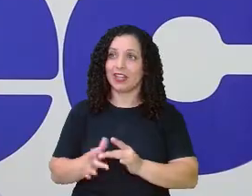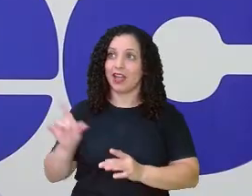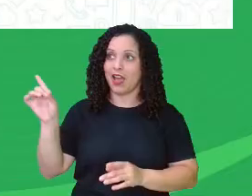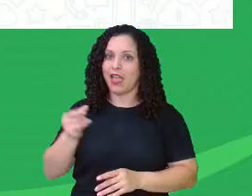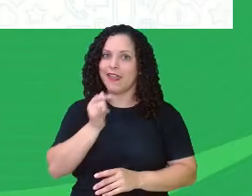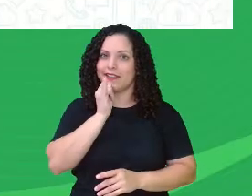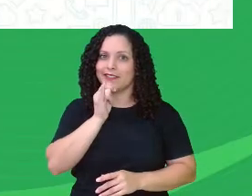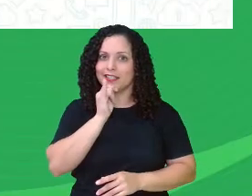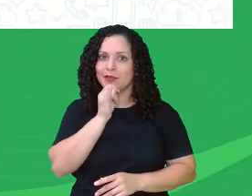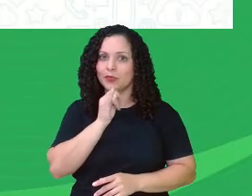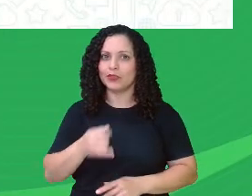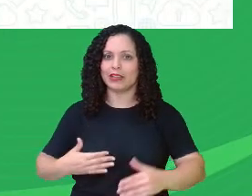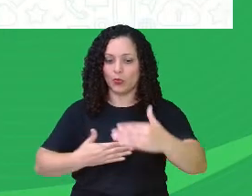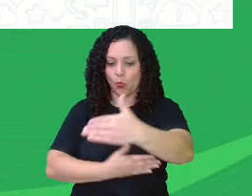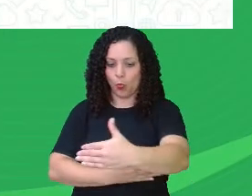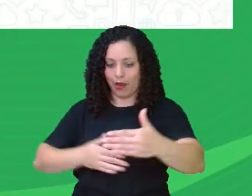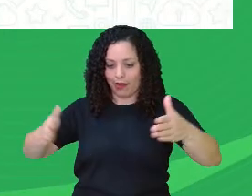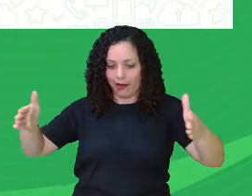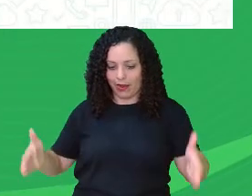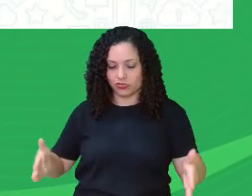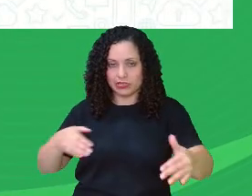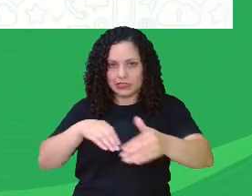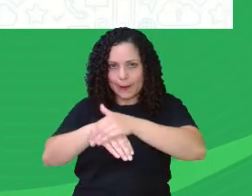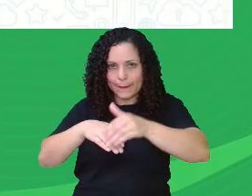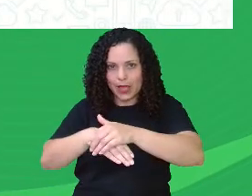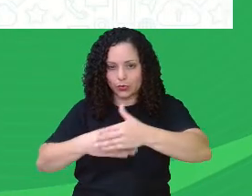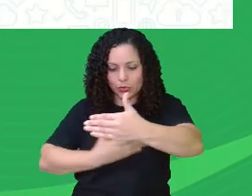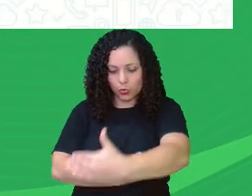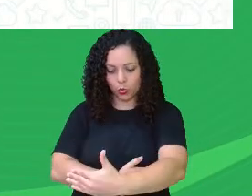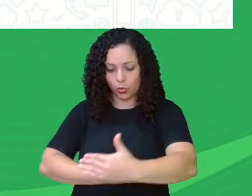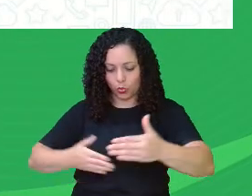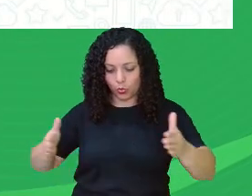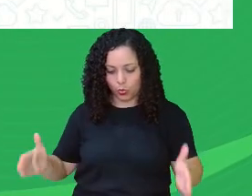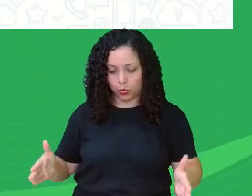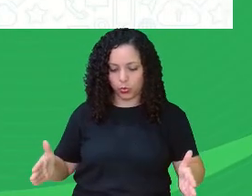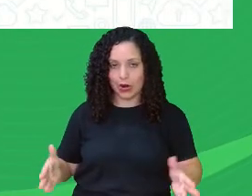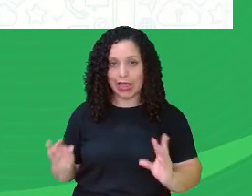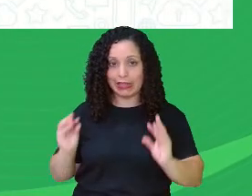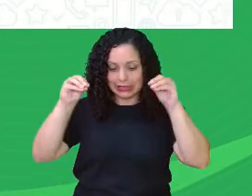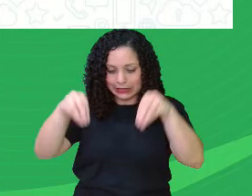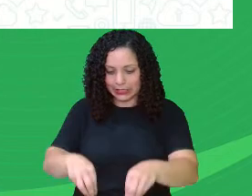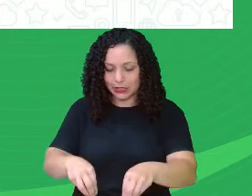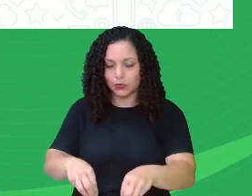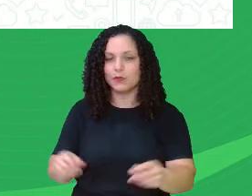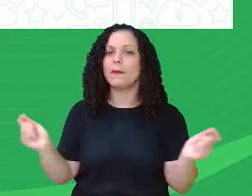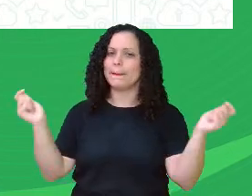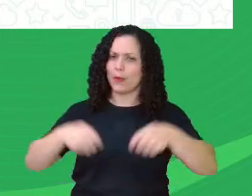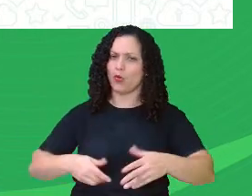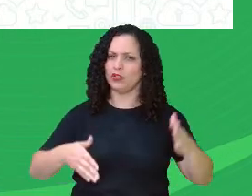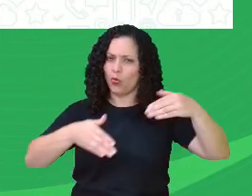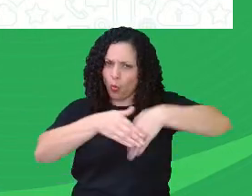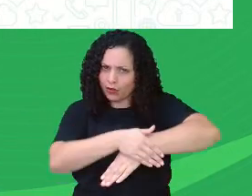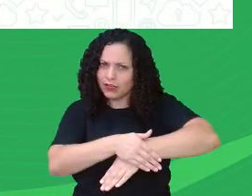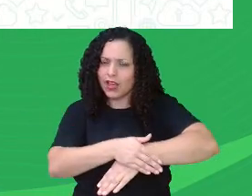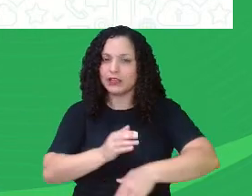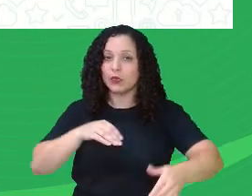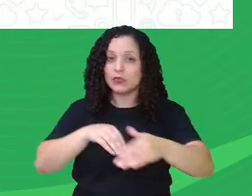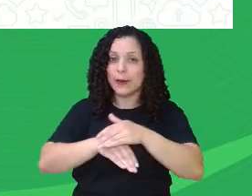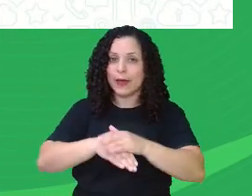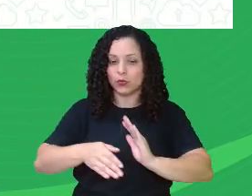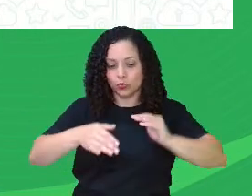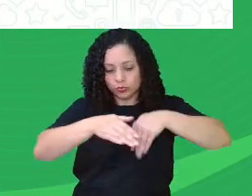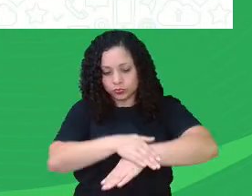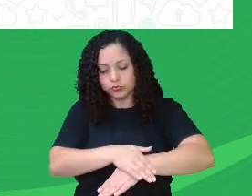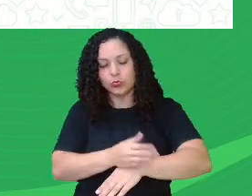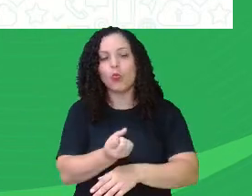na sua casa mesmo. Você tem uma casa de sapato aí, você sabe que pode colocar algo lá dentro. Você pode colocar até o próprio sapato e saber qual é o